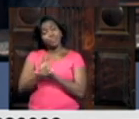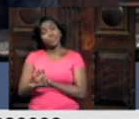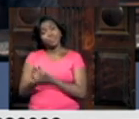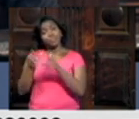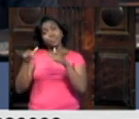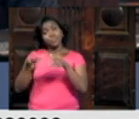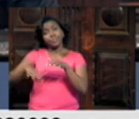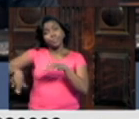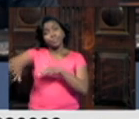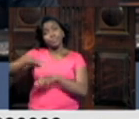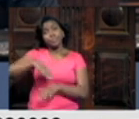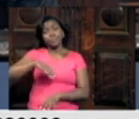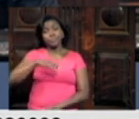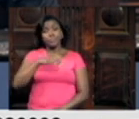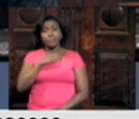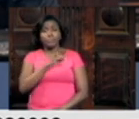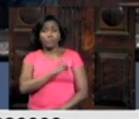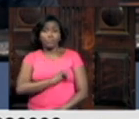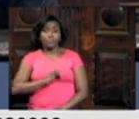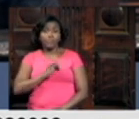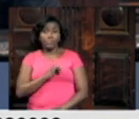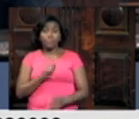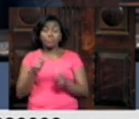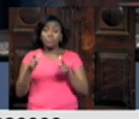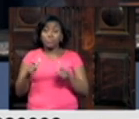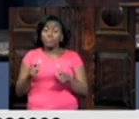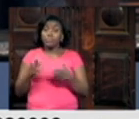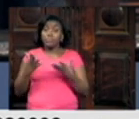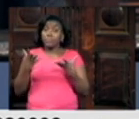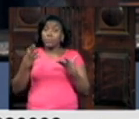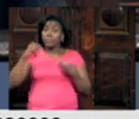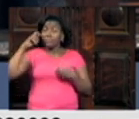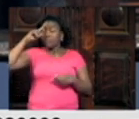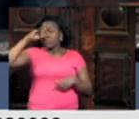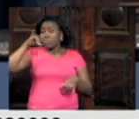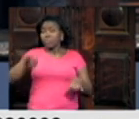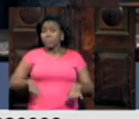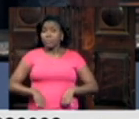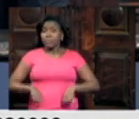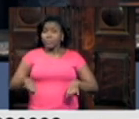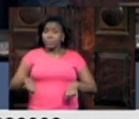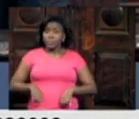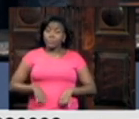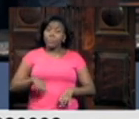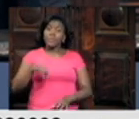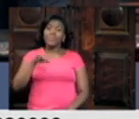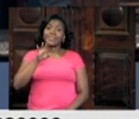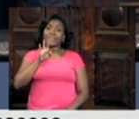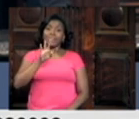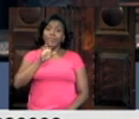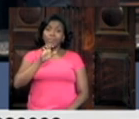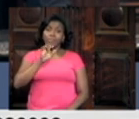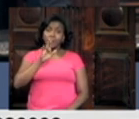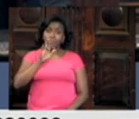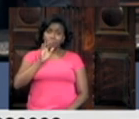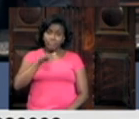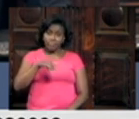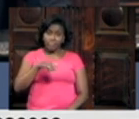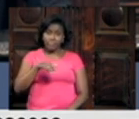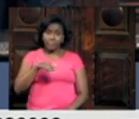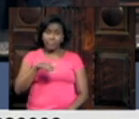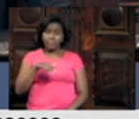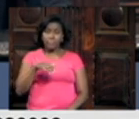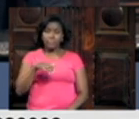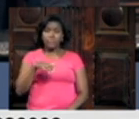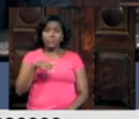Itaboraí, porque é uma região muito sofrida. Meu presidente Michel Temer, vou provocar aqui pela casa, junto ao